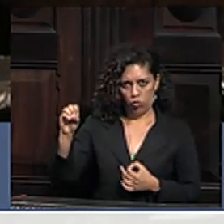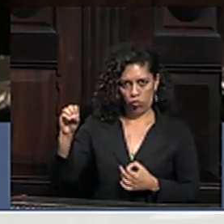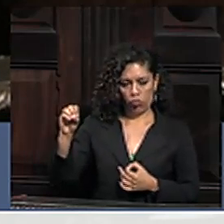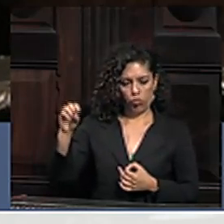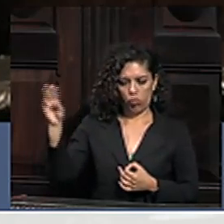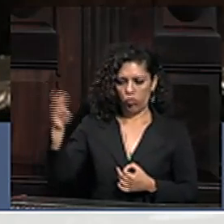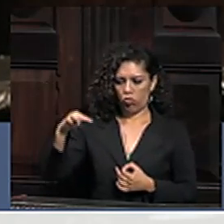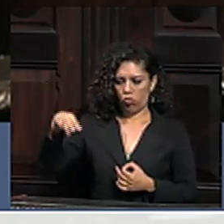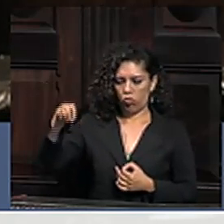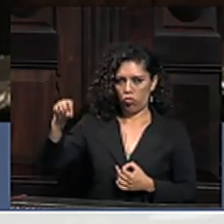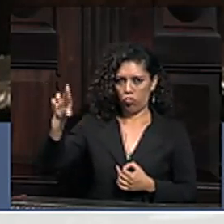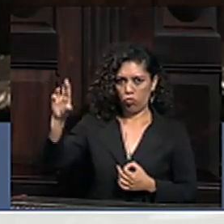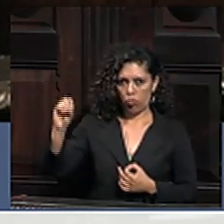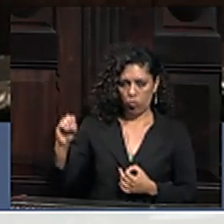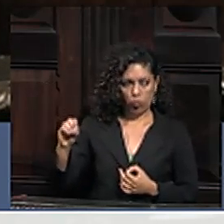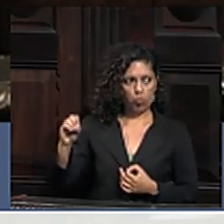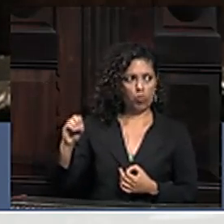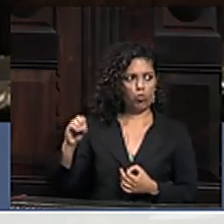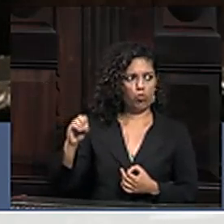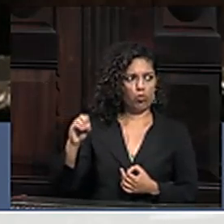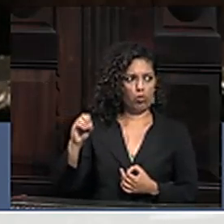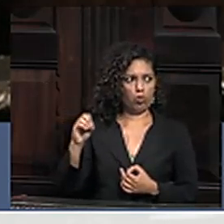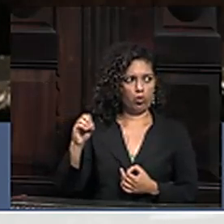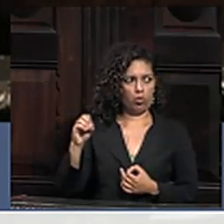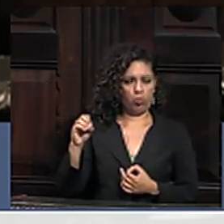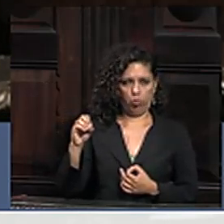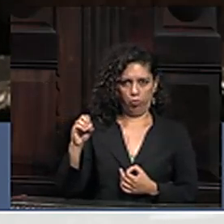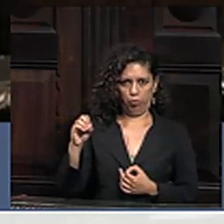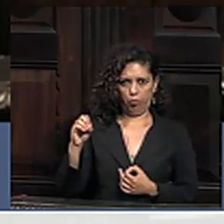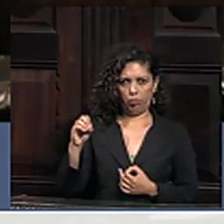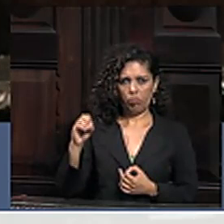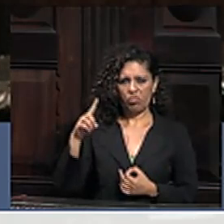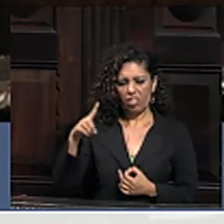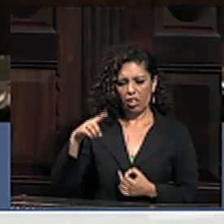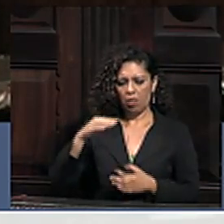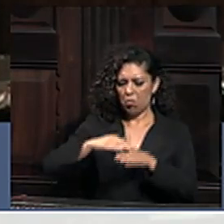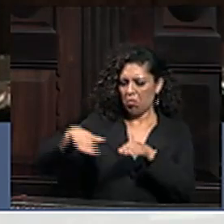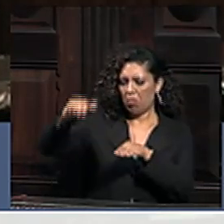mesmo diante de pronunciamento do Poder Judiciário